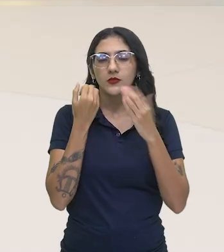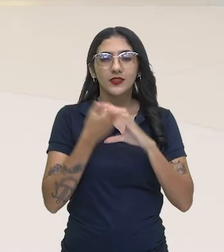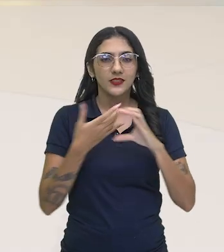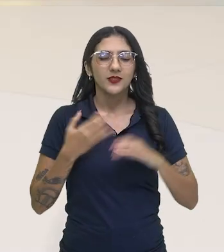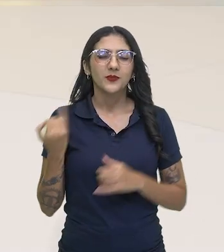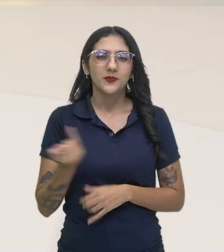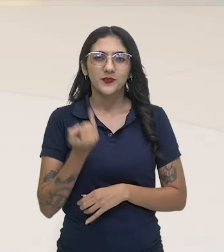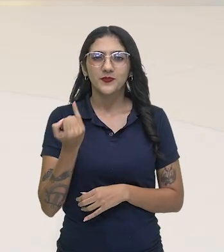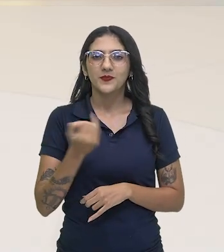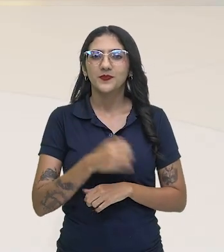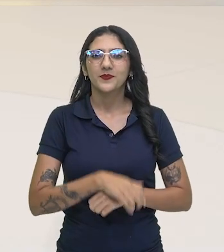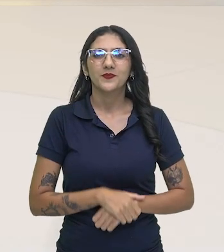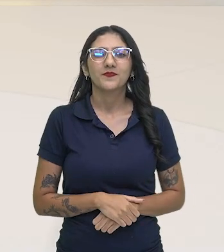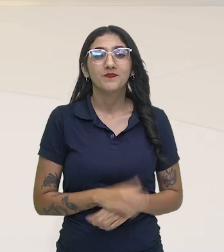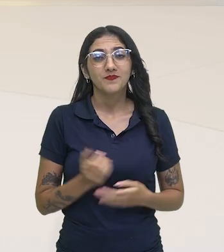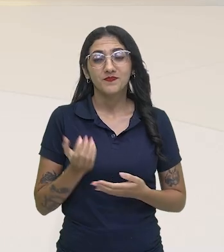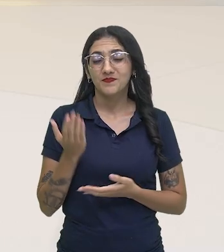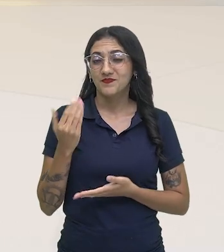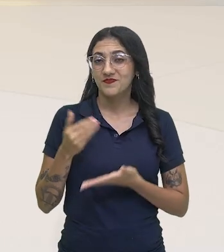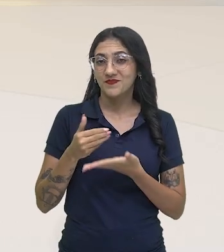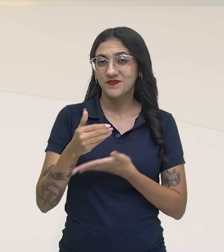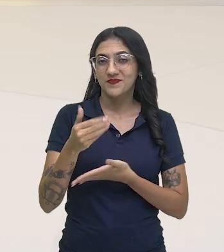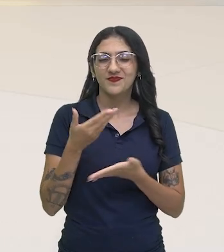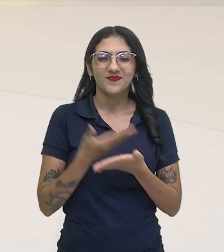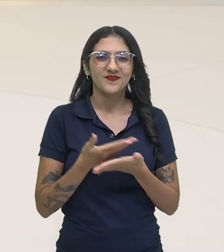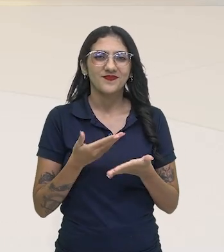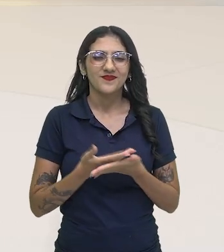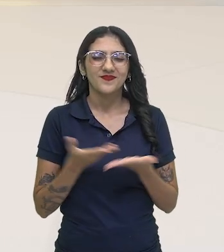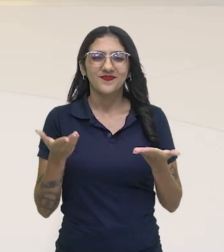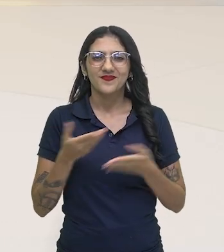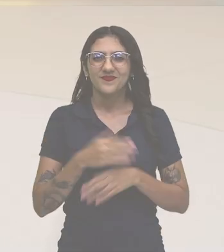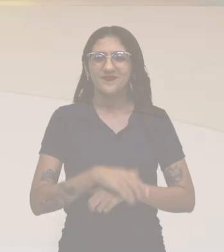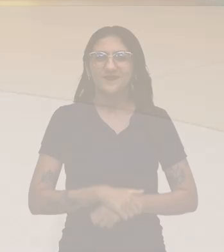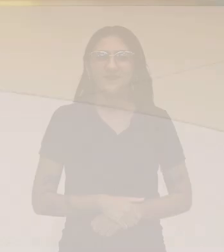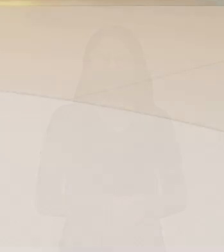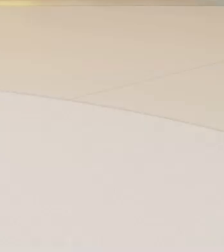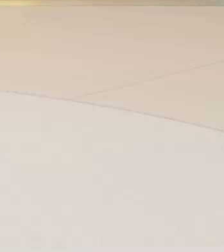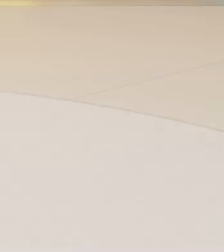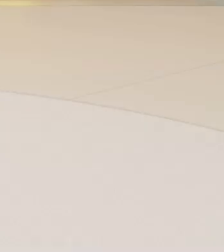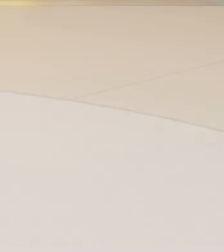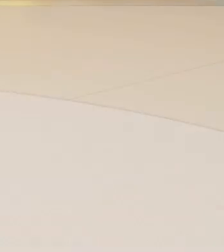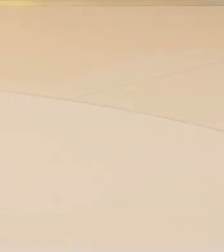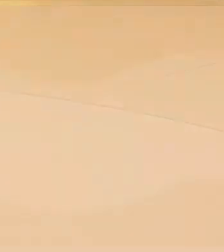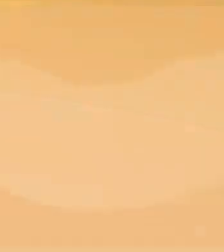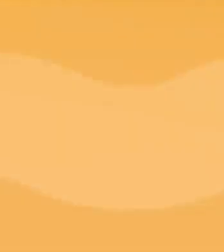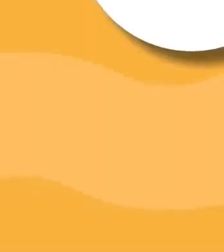importantes. E vamos dar início a mais uma aula. Confiram!